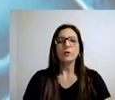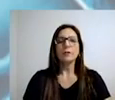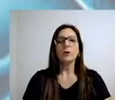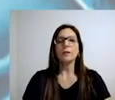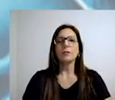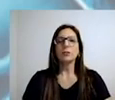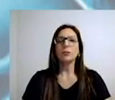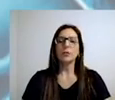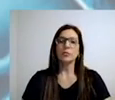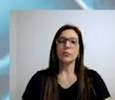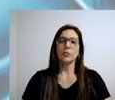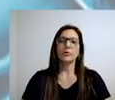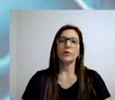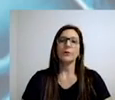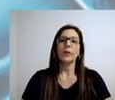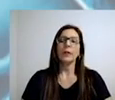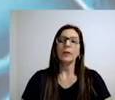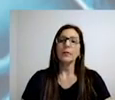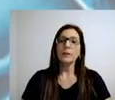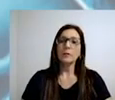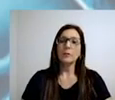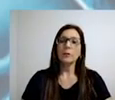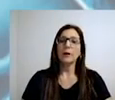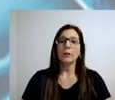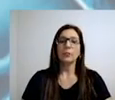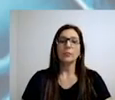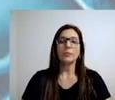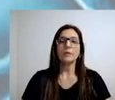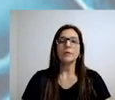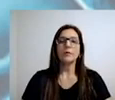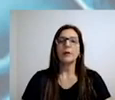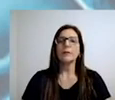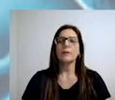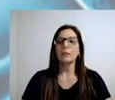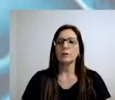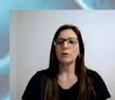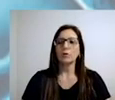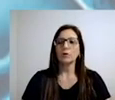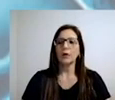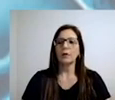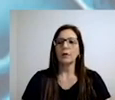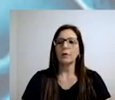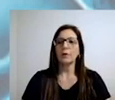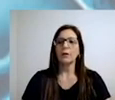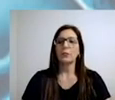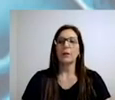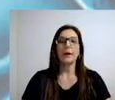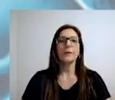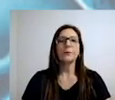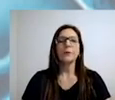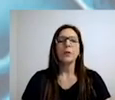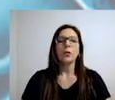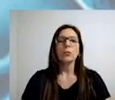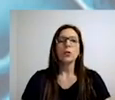outras sequências de nucleotídeos. Em organismos eucariontes, que são aquelas células que contêm a membrana